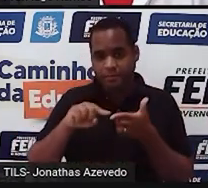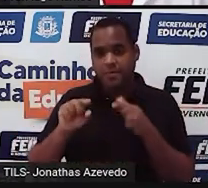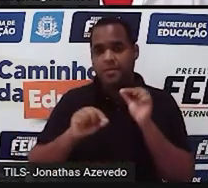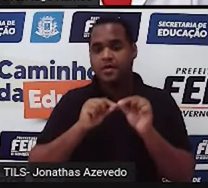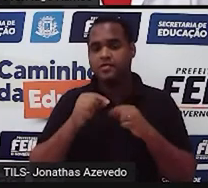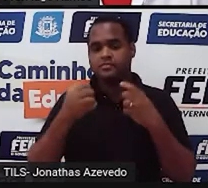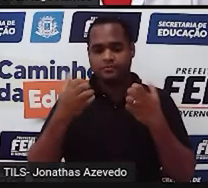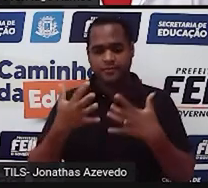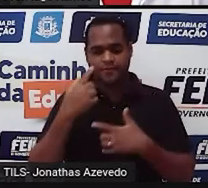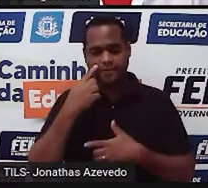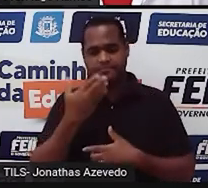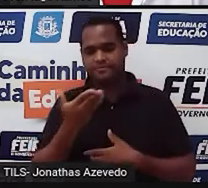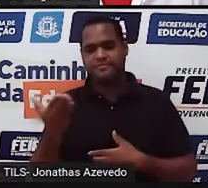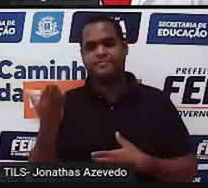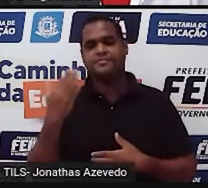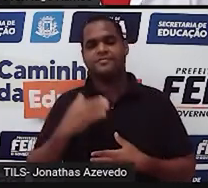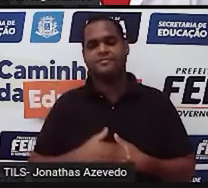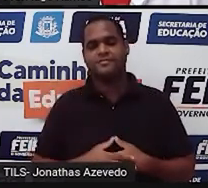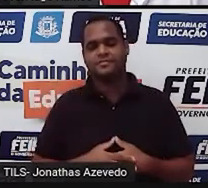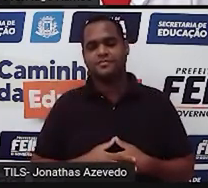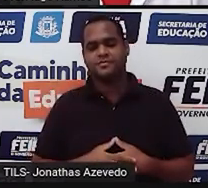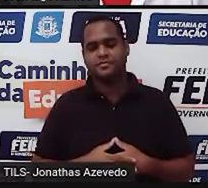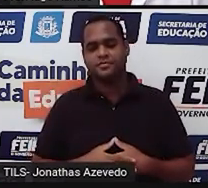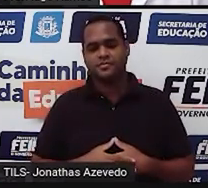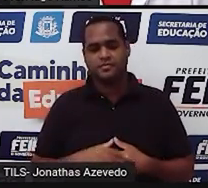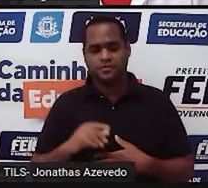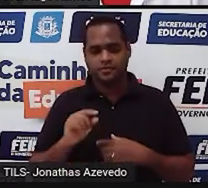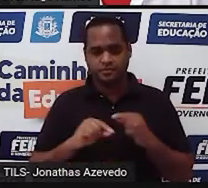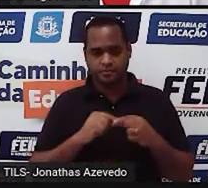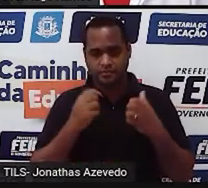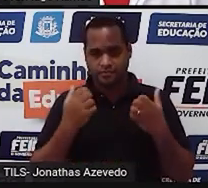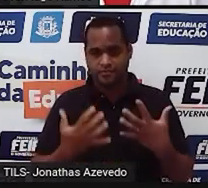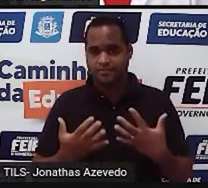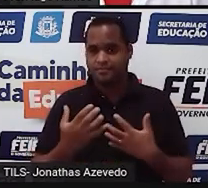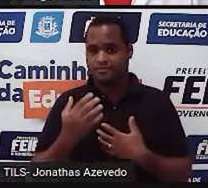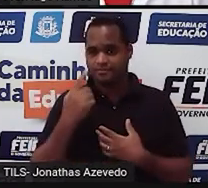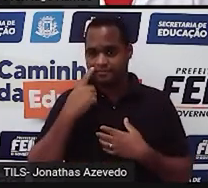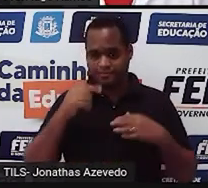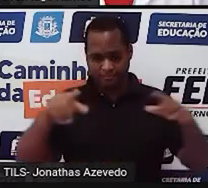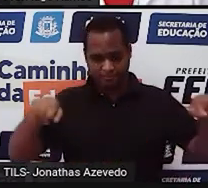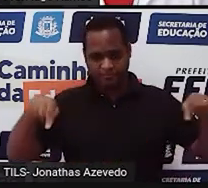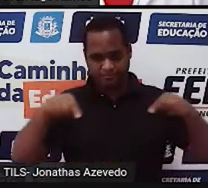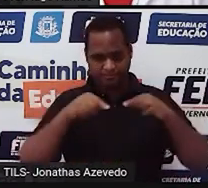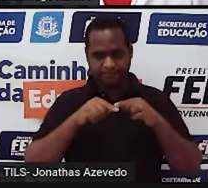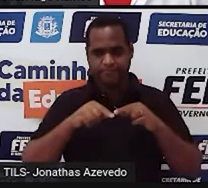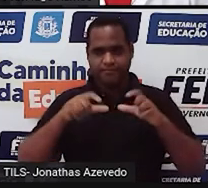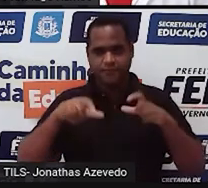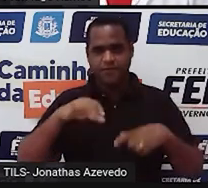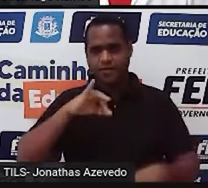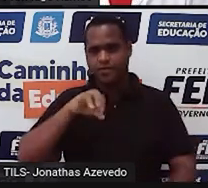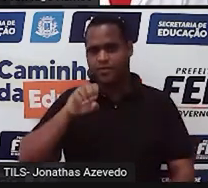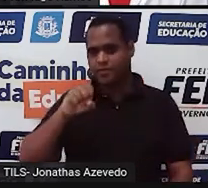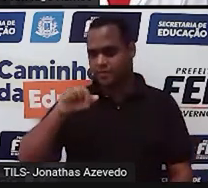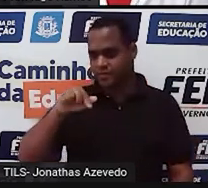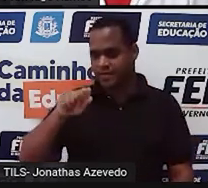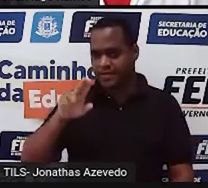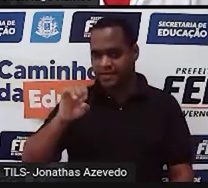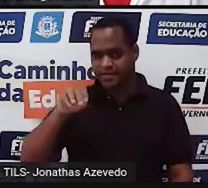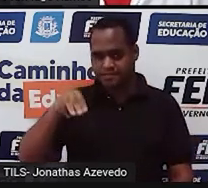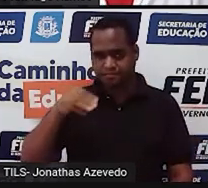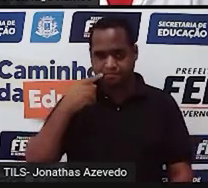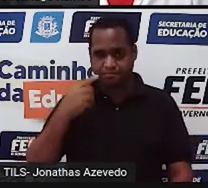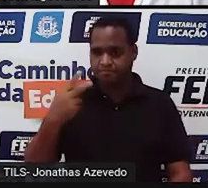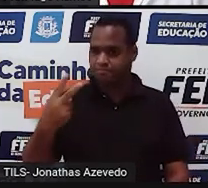esse aqui eu vou ler para você certo problema é no sítio de Joaquim a duas